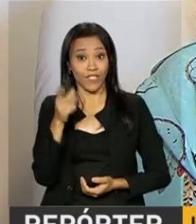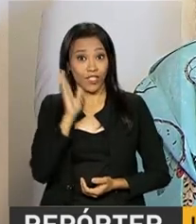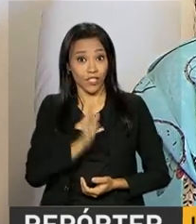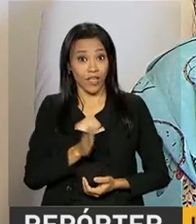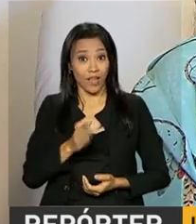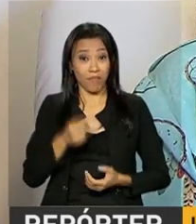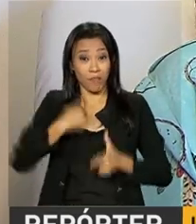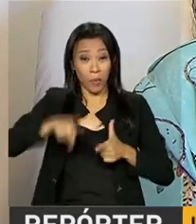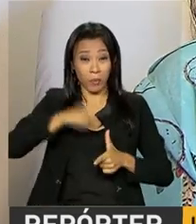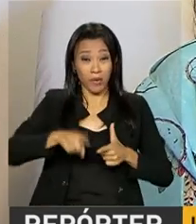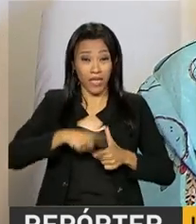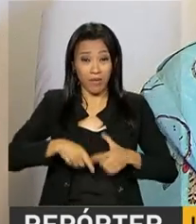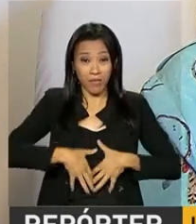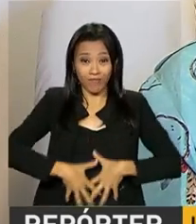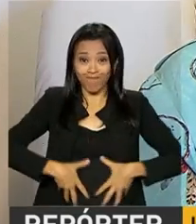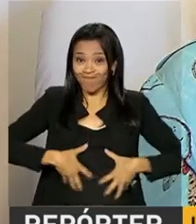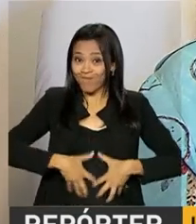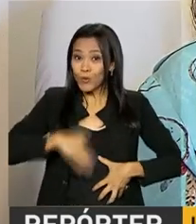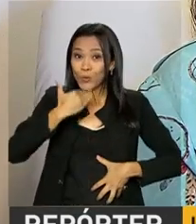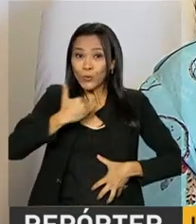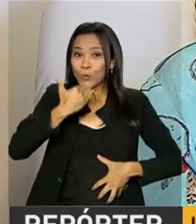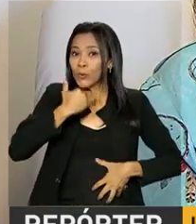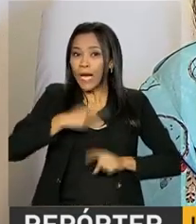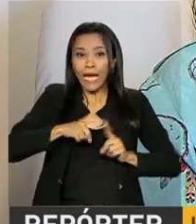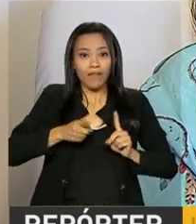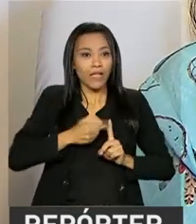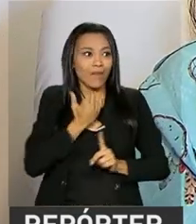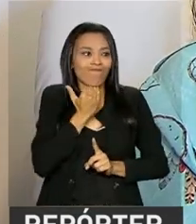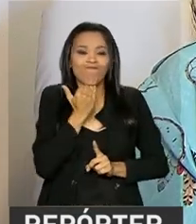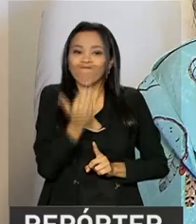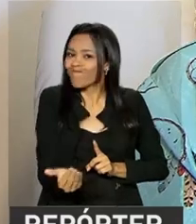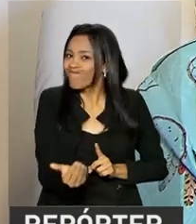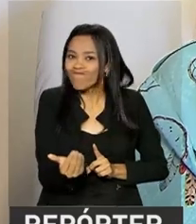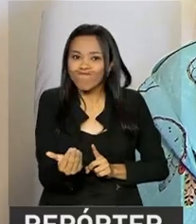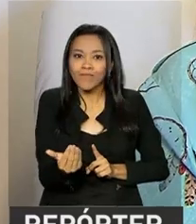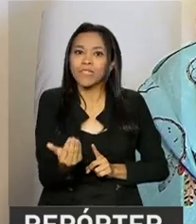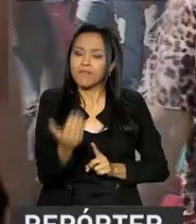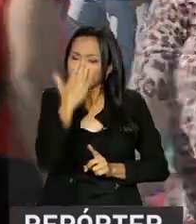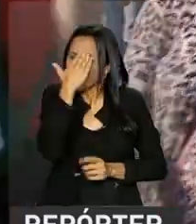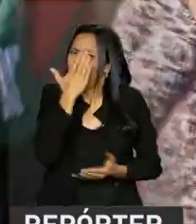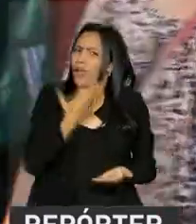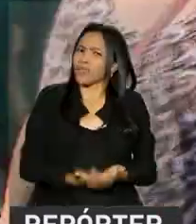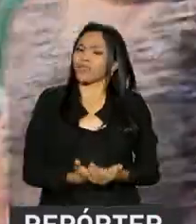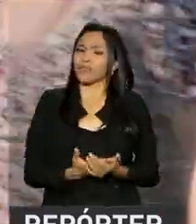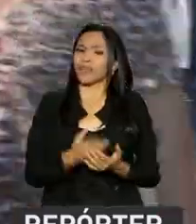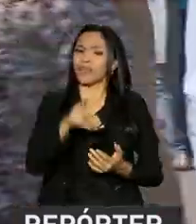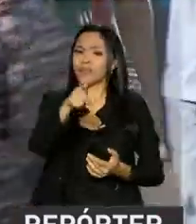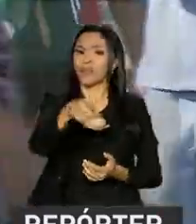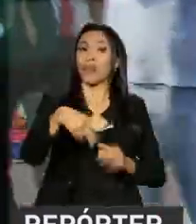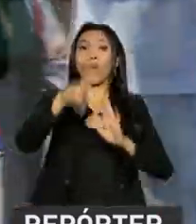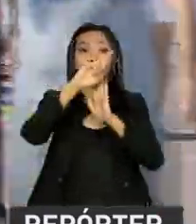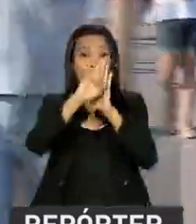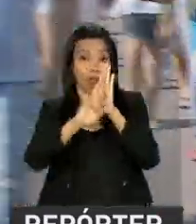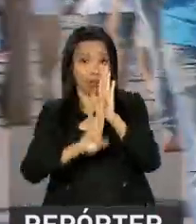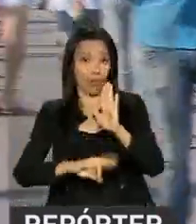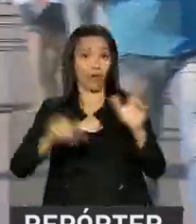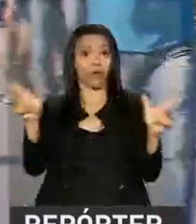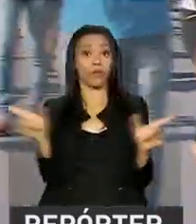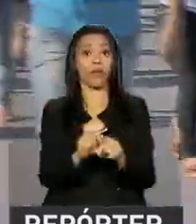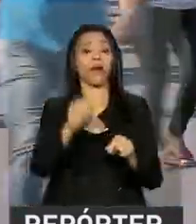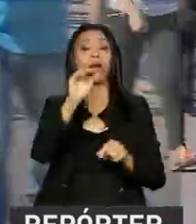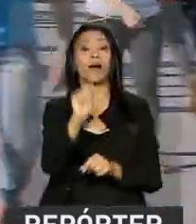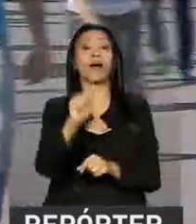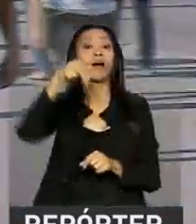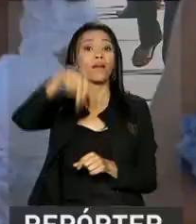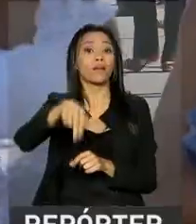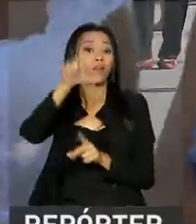endometriose profunda. Não, tipo, não vai engravidar mesmo, mas você tem que acreditar. Um relatório da Agência Nacional de Vigilância